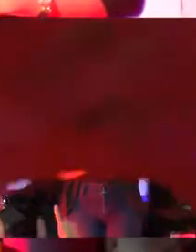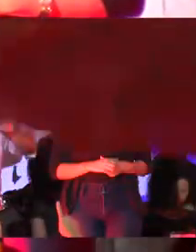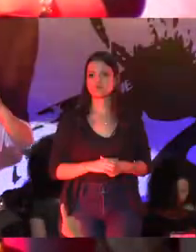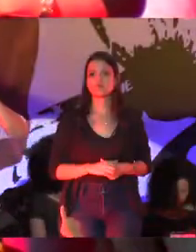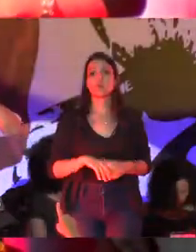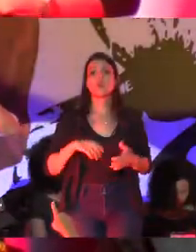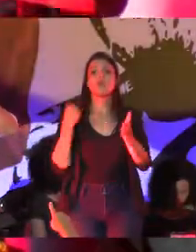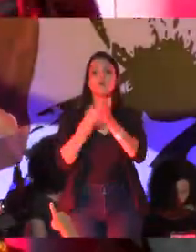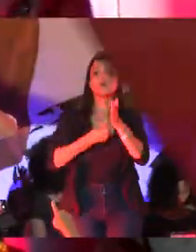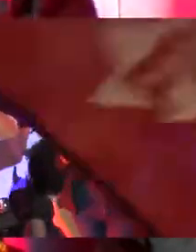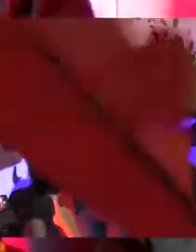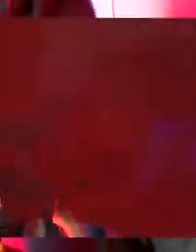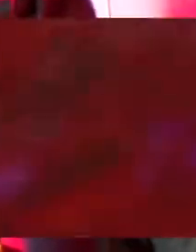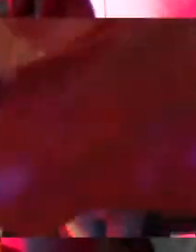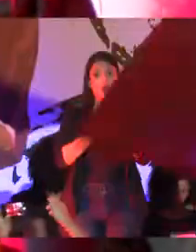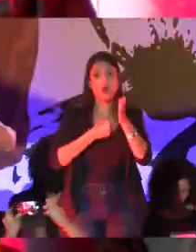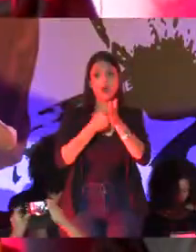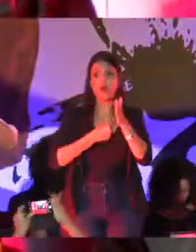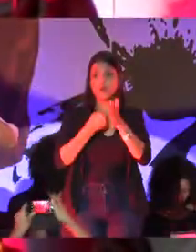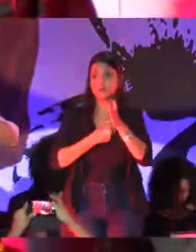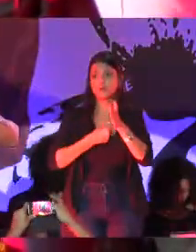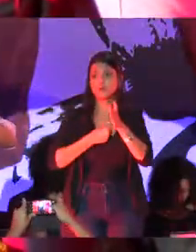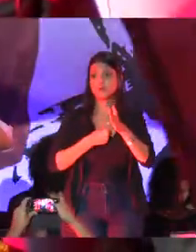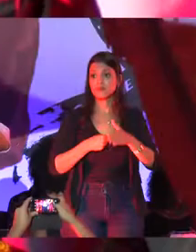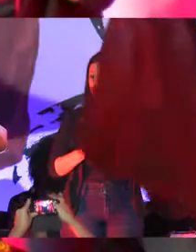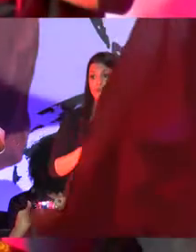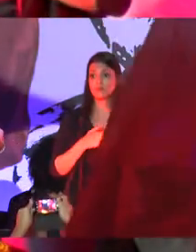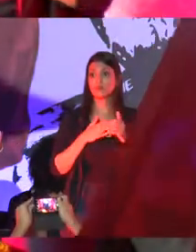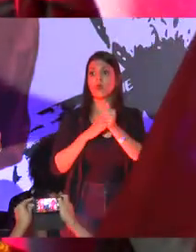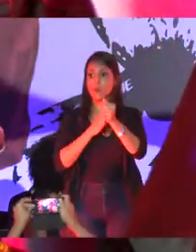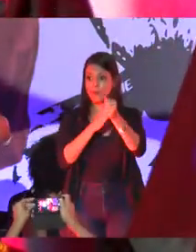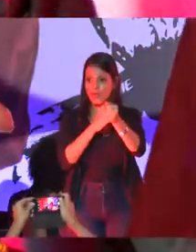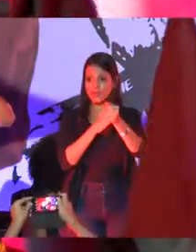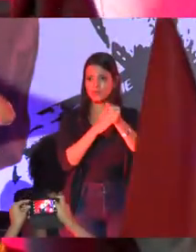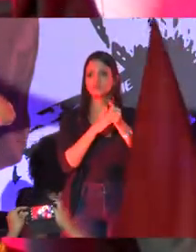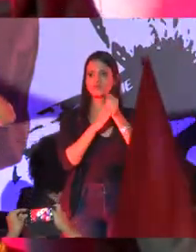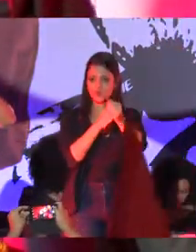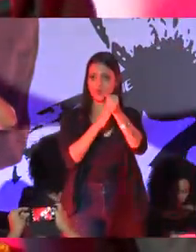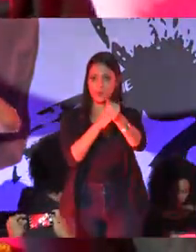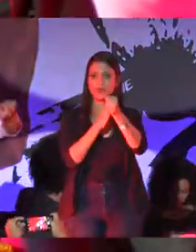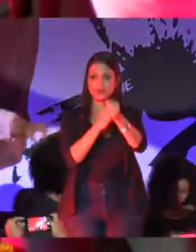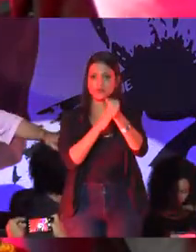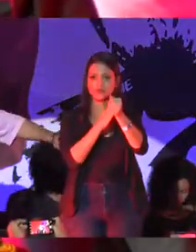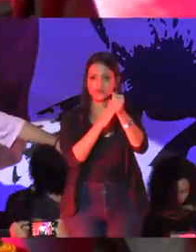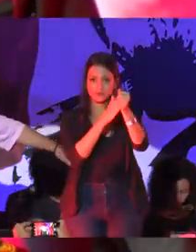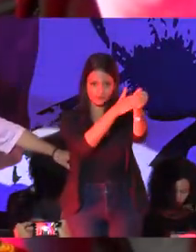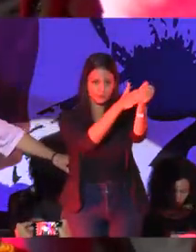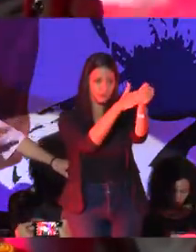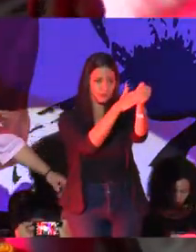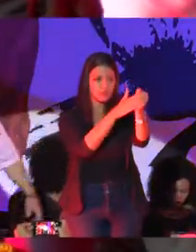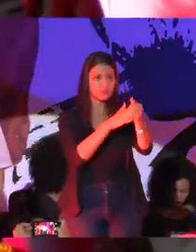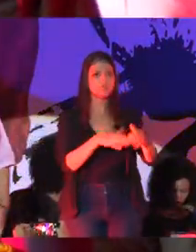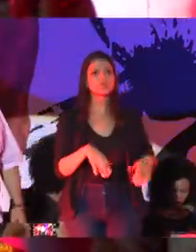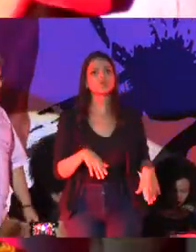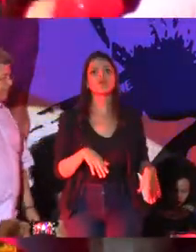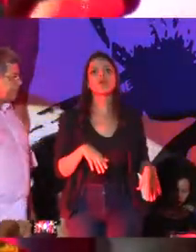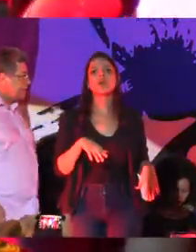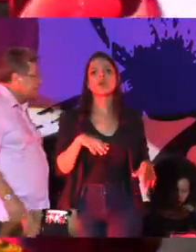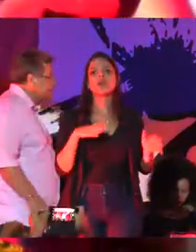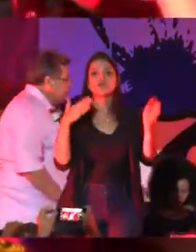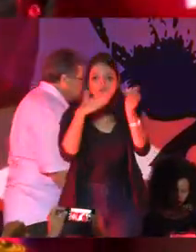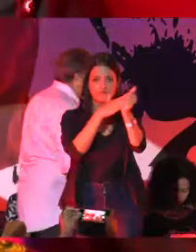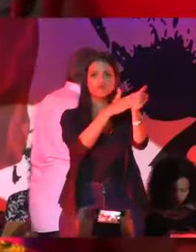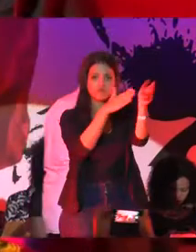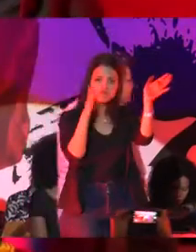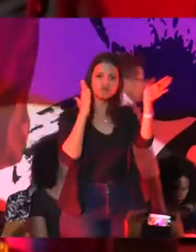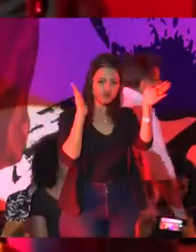Vamos lutar em todas as frentes e com todas as forças para garantir o direito do povo brasileiro votar em